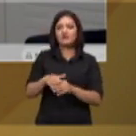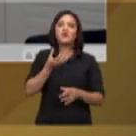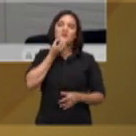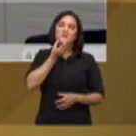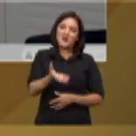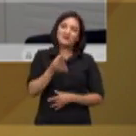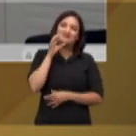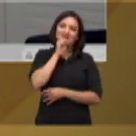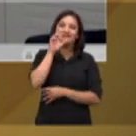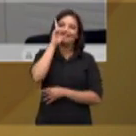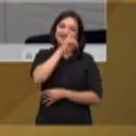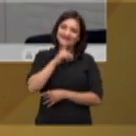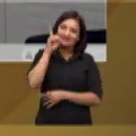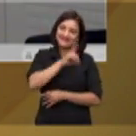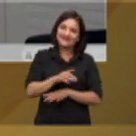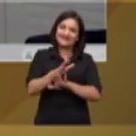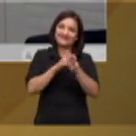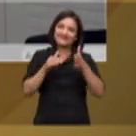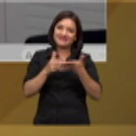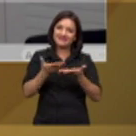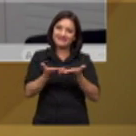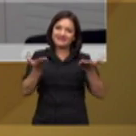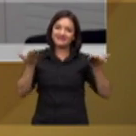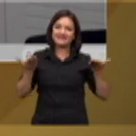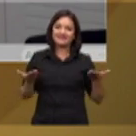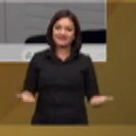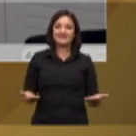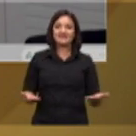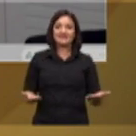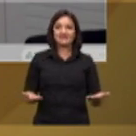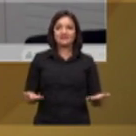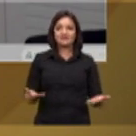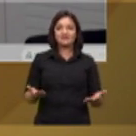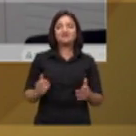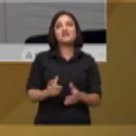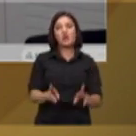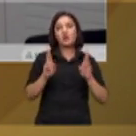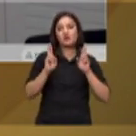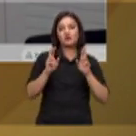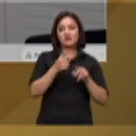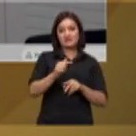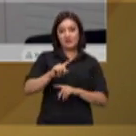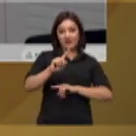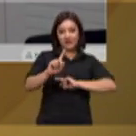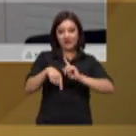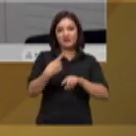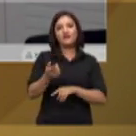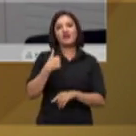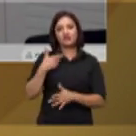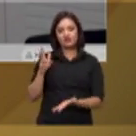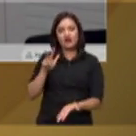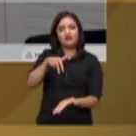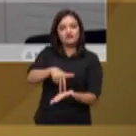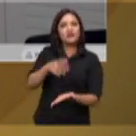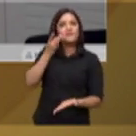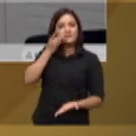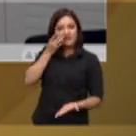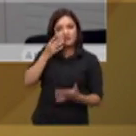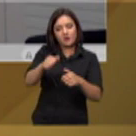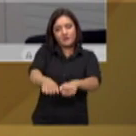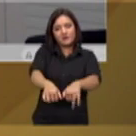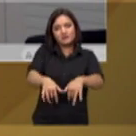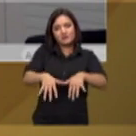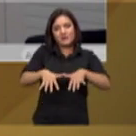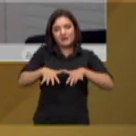bom final de semana para todos os colegas. Espero em Deus que semana que vem já estarei aí presidindo do plenário